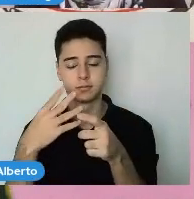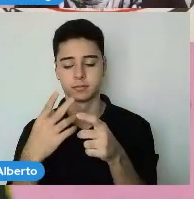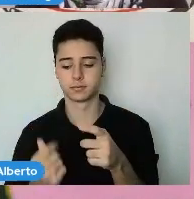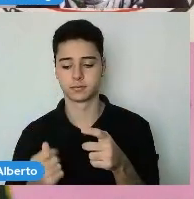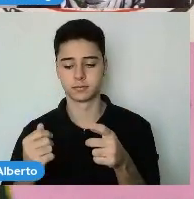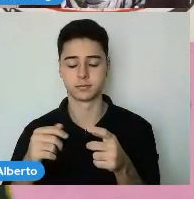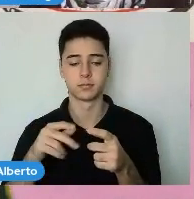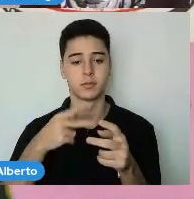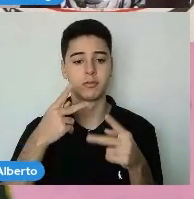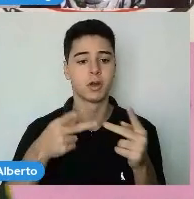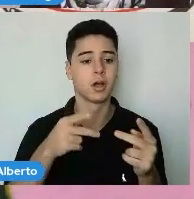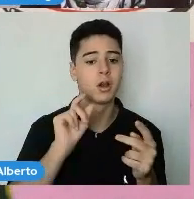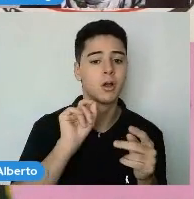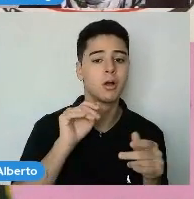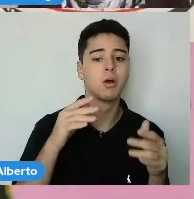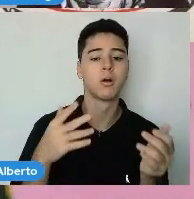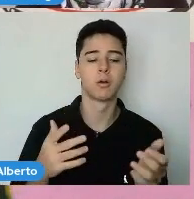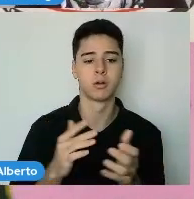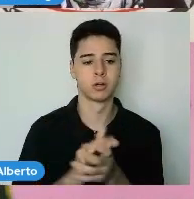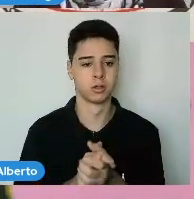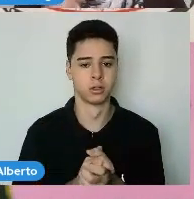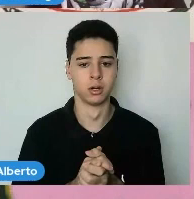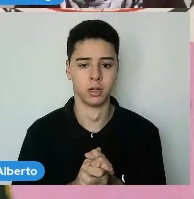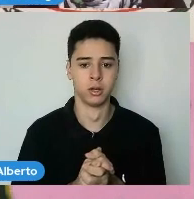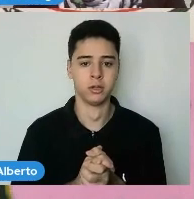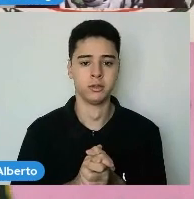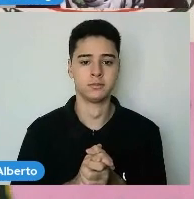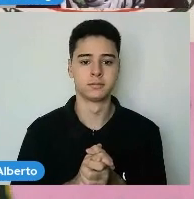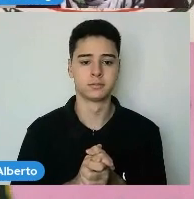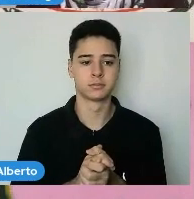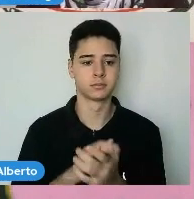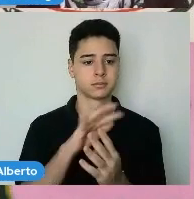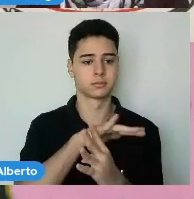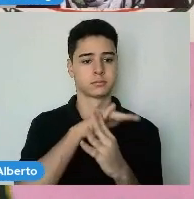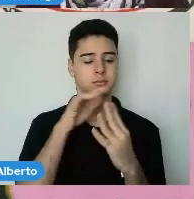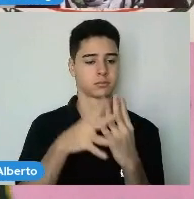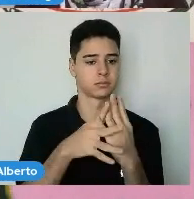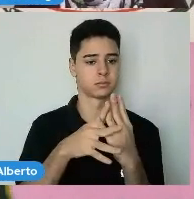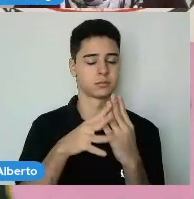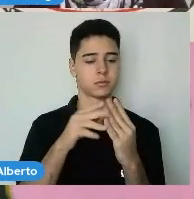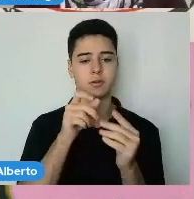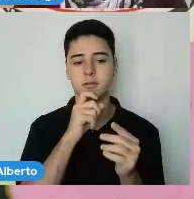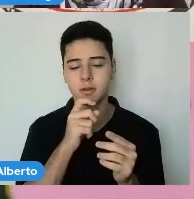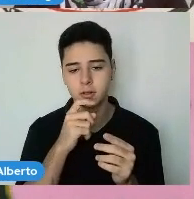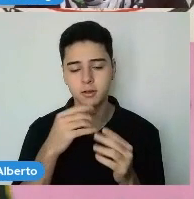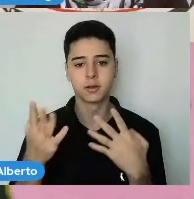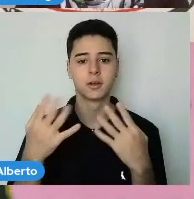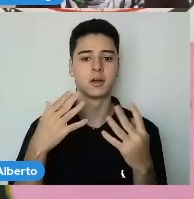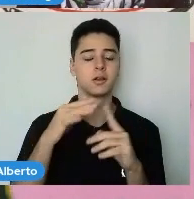fala justamente disso, né? Das 4 estações do ano.